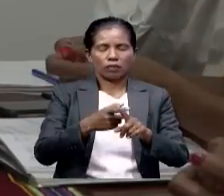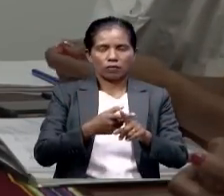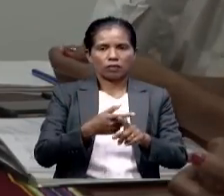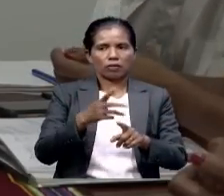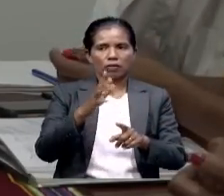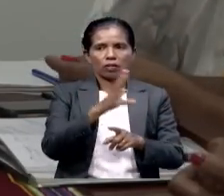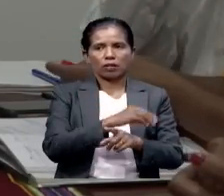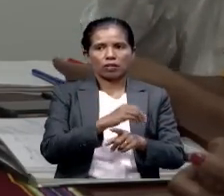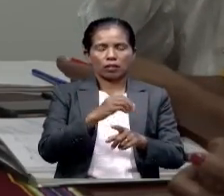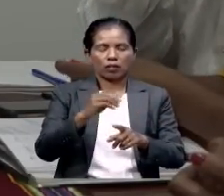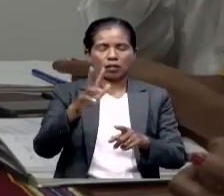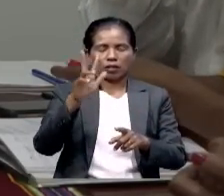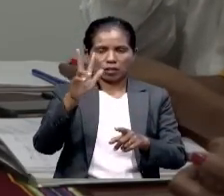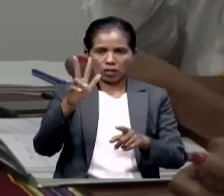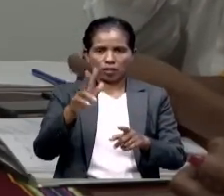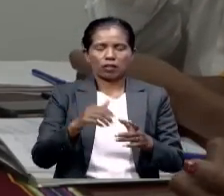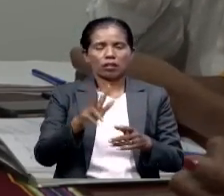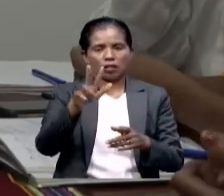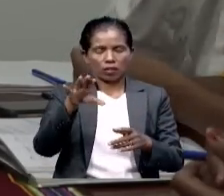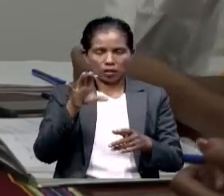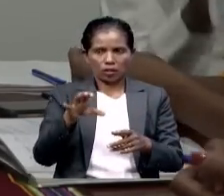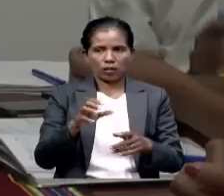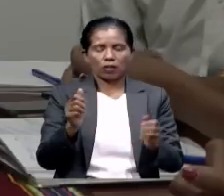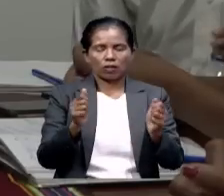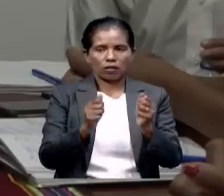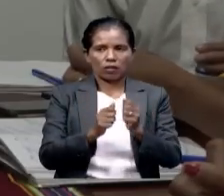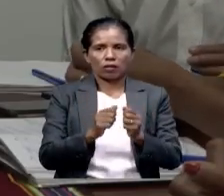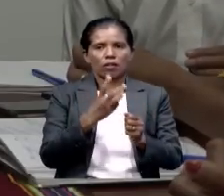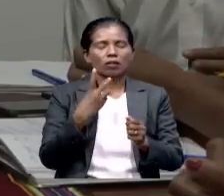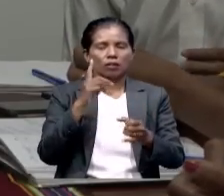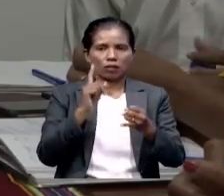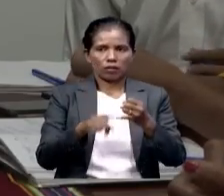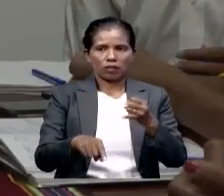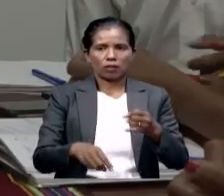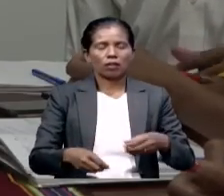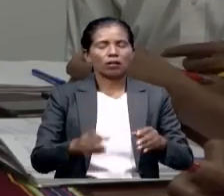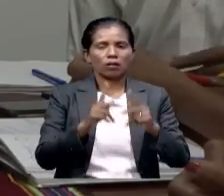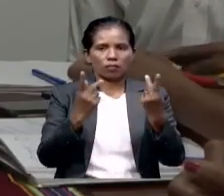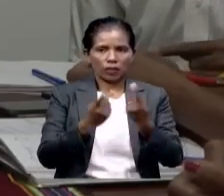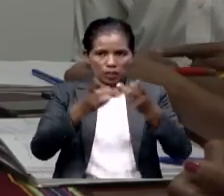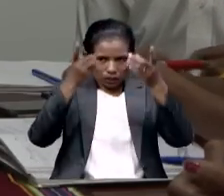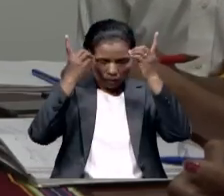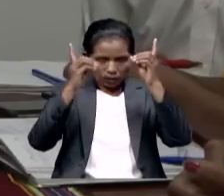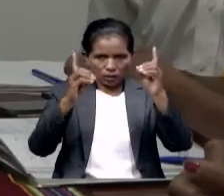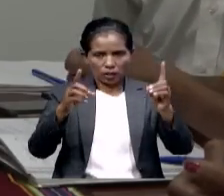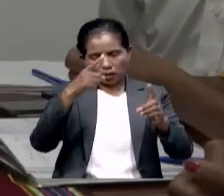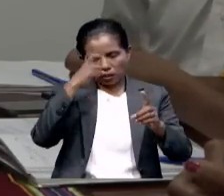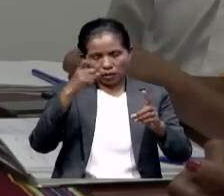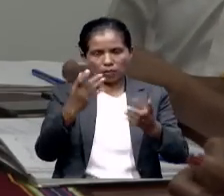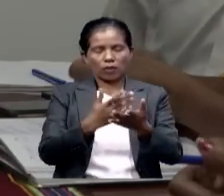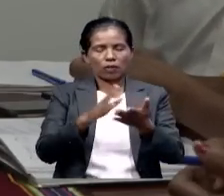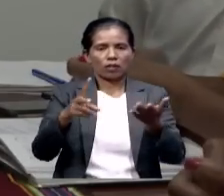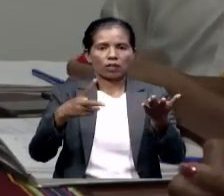3.300 dólares de bairro ba então honi faile medical to ikus mai empregado de sida kata tamba visa hola teni nia